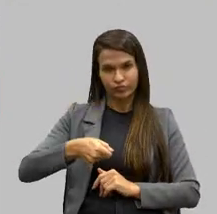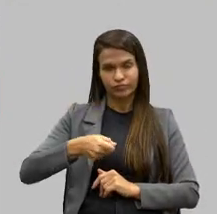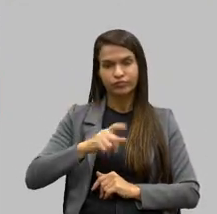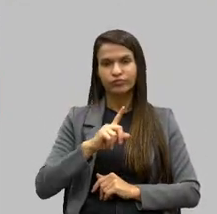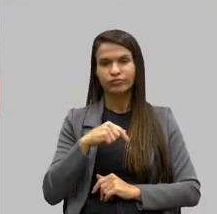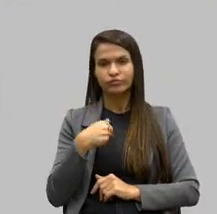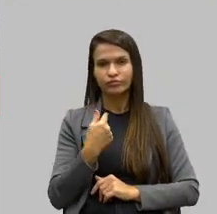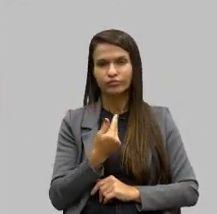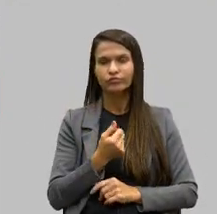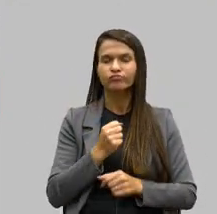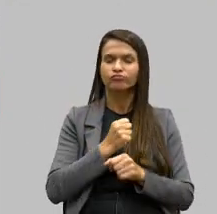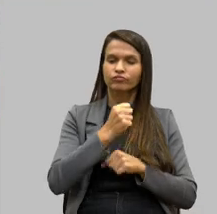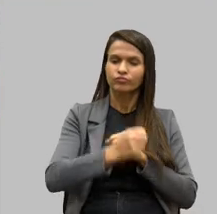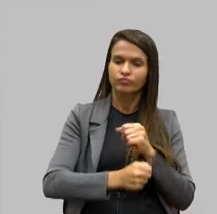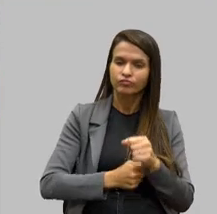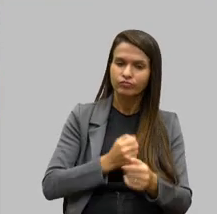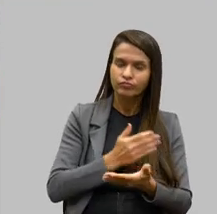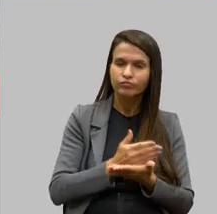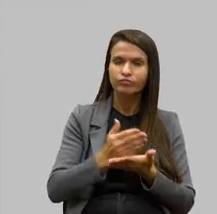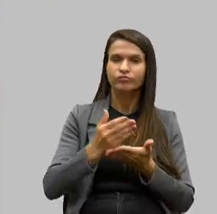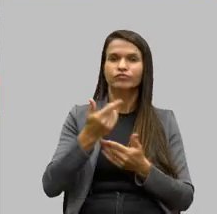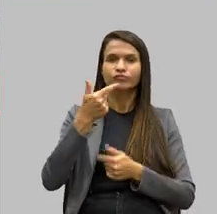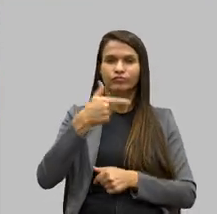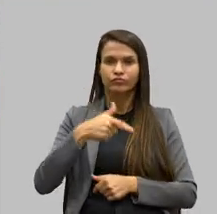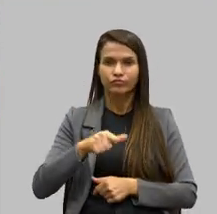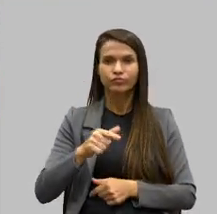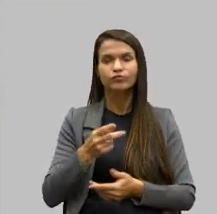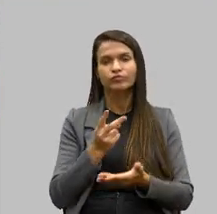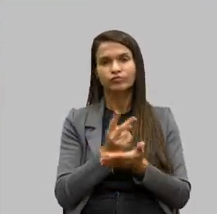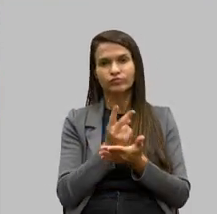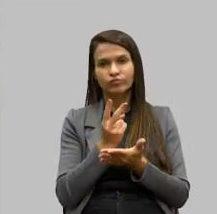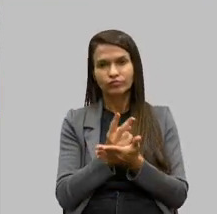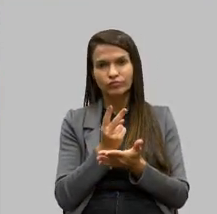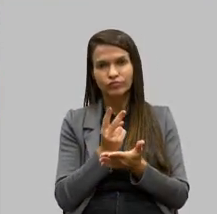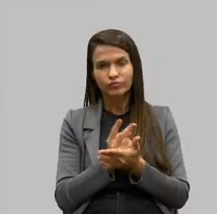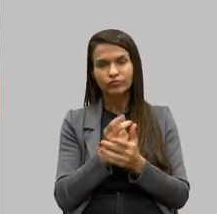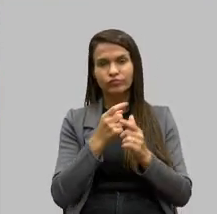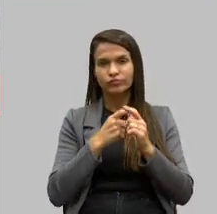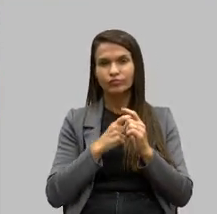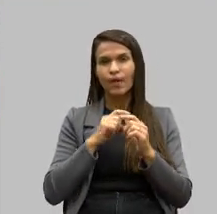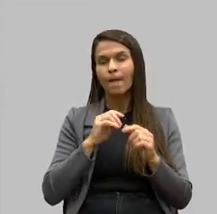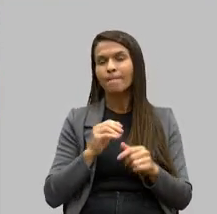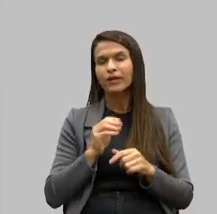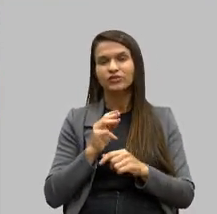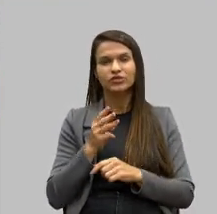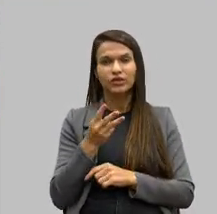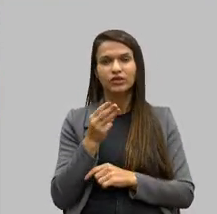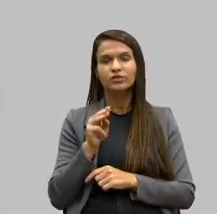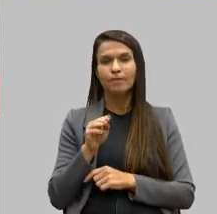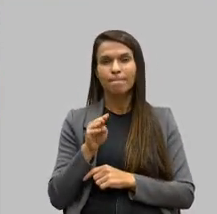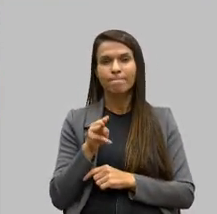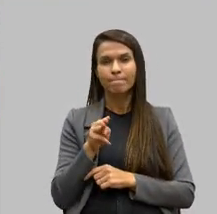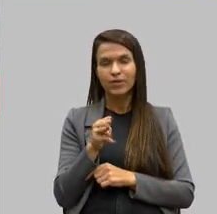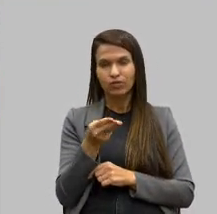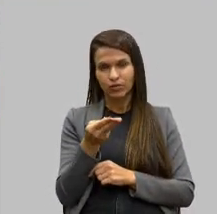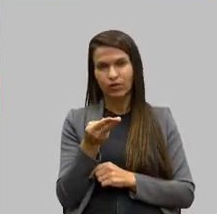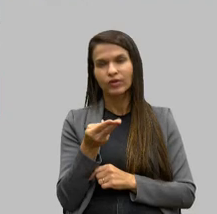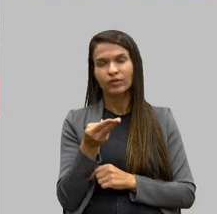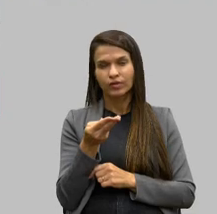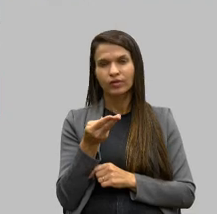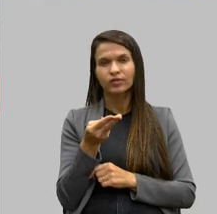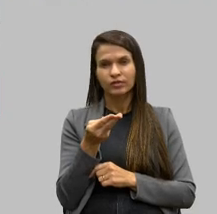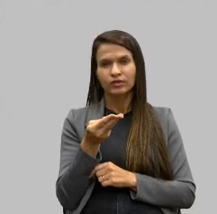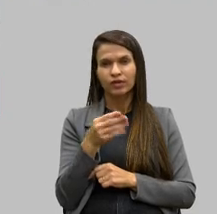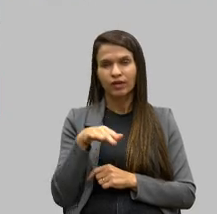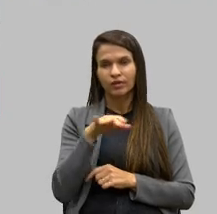fecha ano, entra ano, a gente continua com o saldo de mais de R$ bilhões da cota salário-educação. Qual é o planejamento para esse